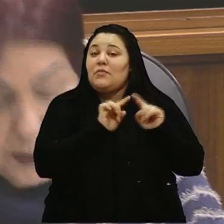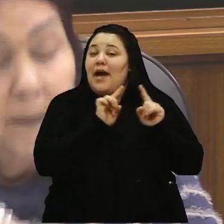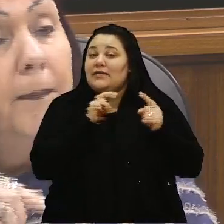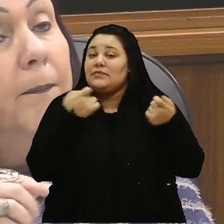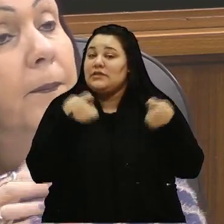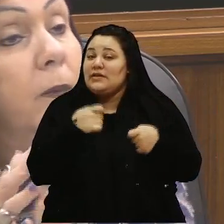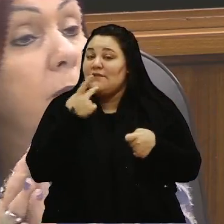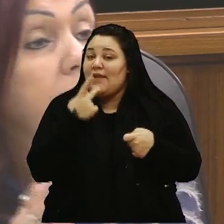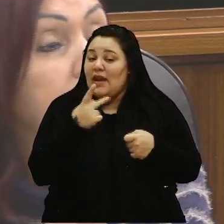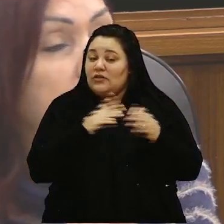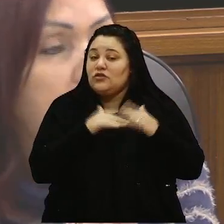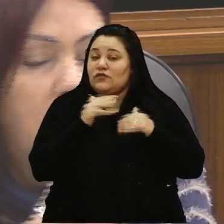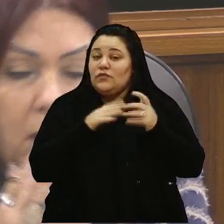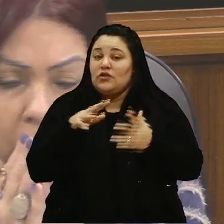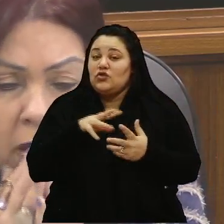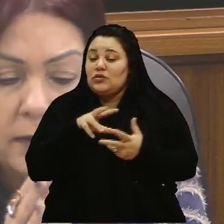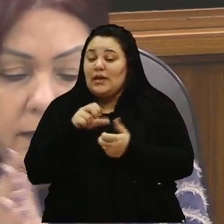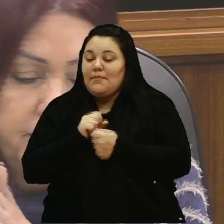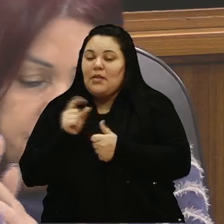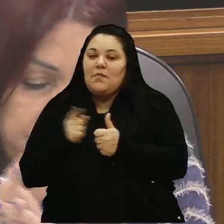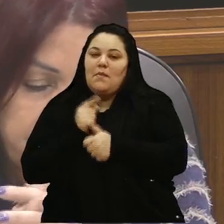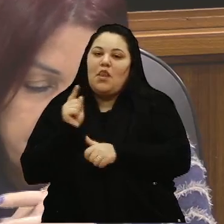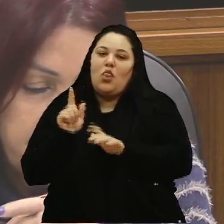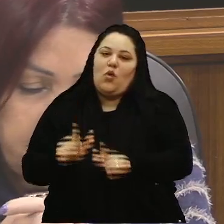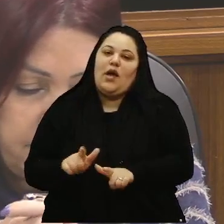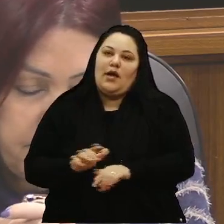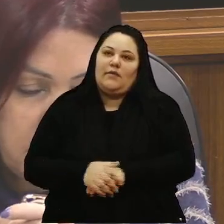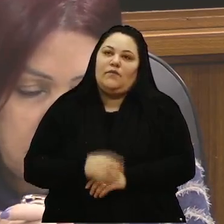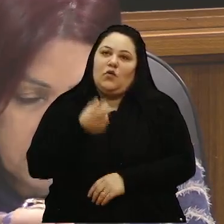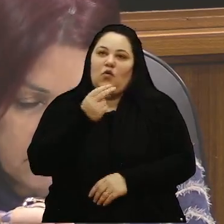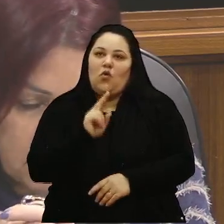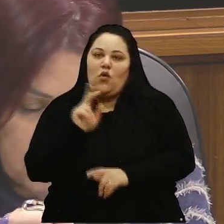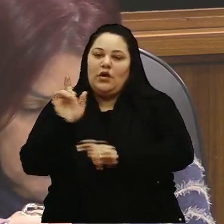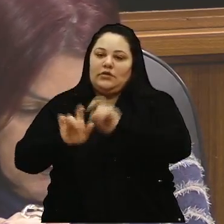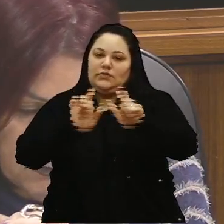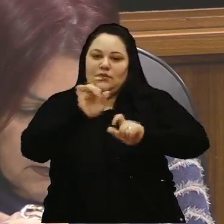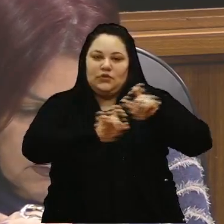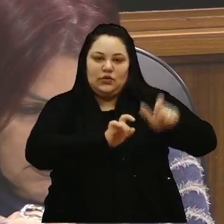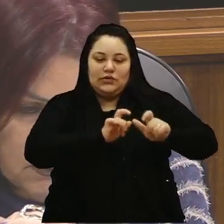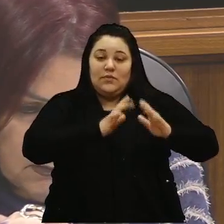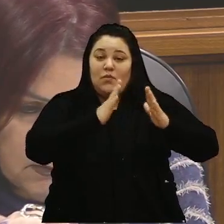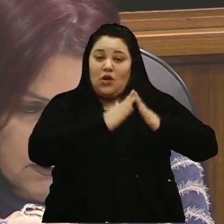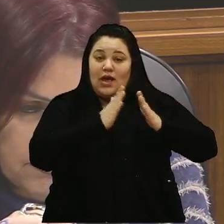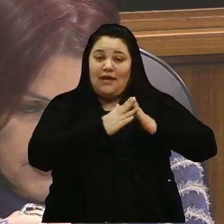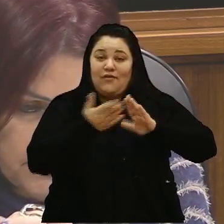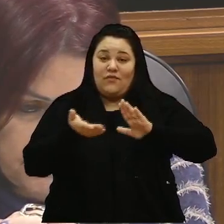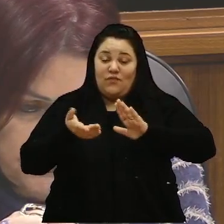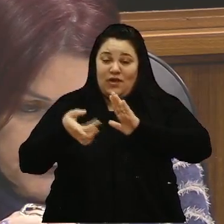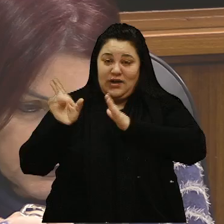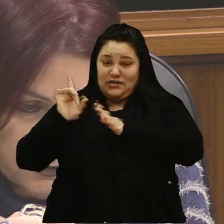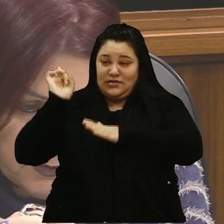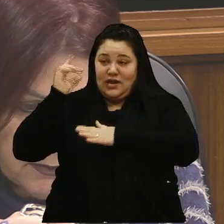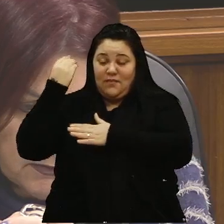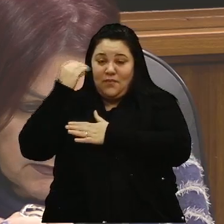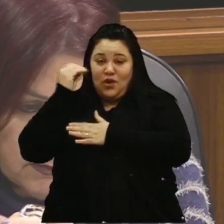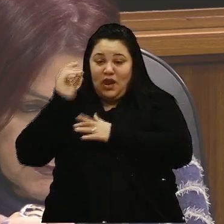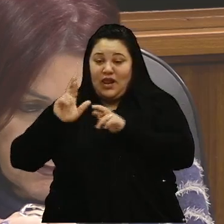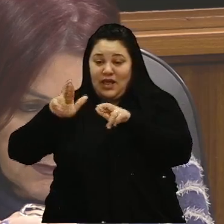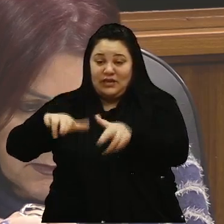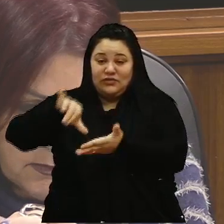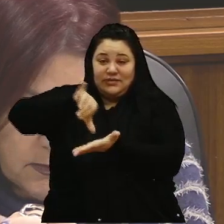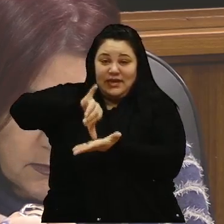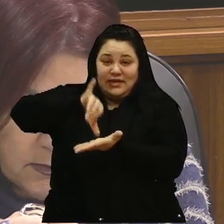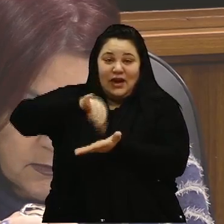desenvolvimento sustentável em primeiro lugar. Ou as pessoas que moravam em Porto Alegre ou na região metropolitana,